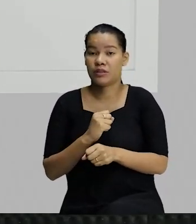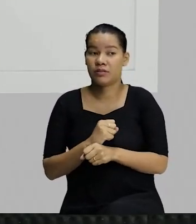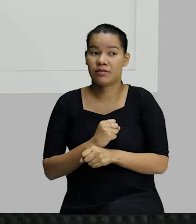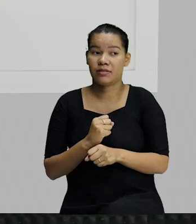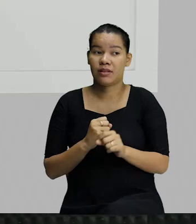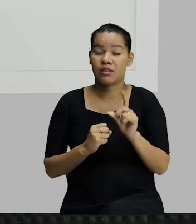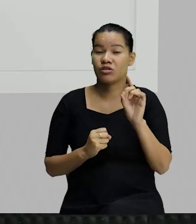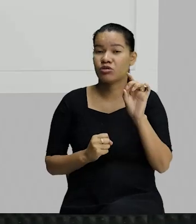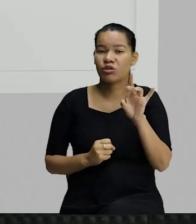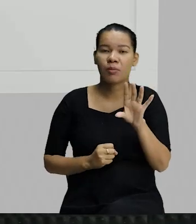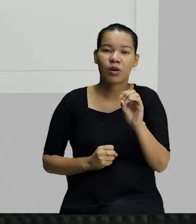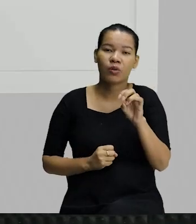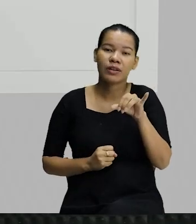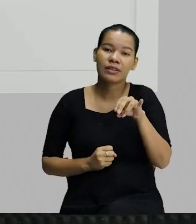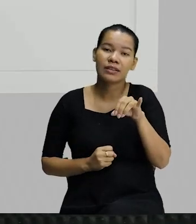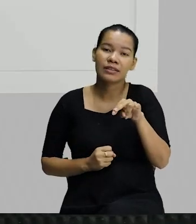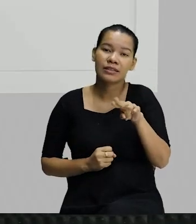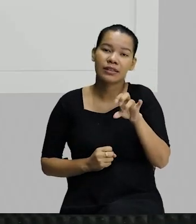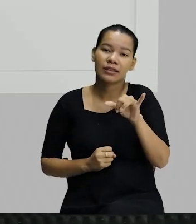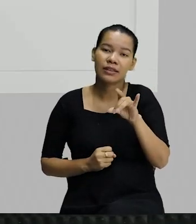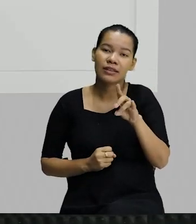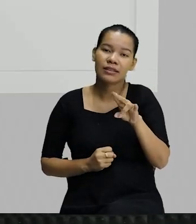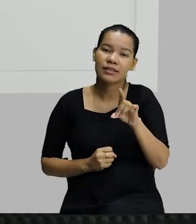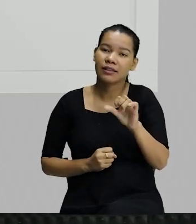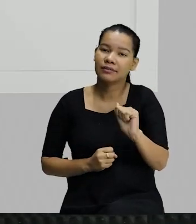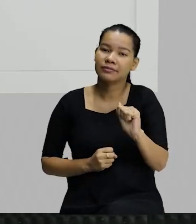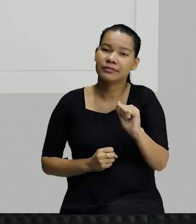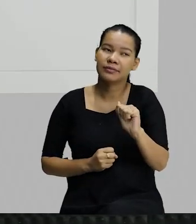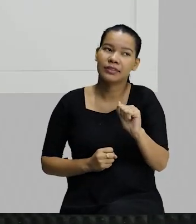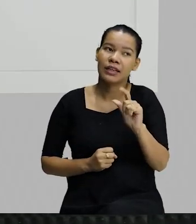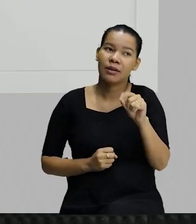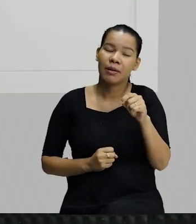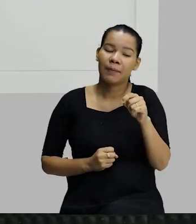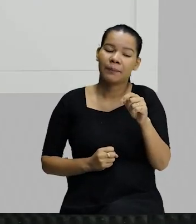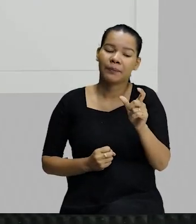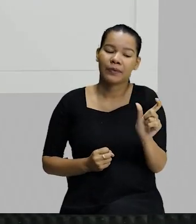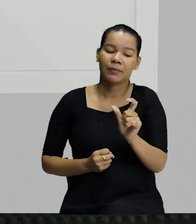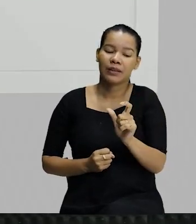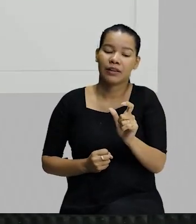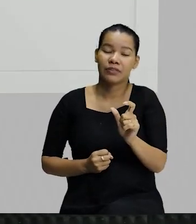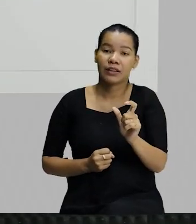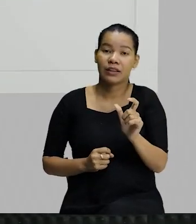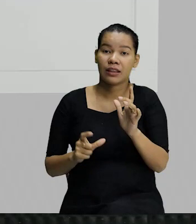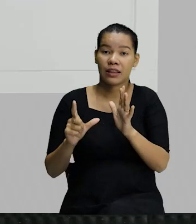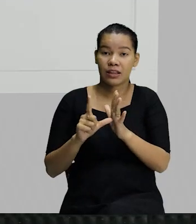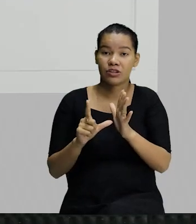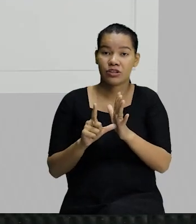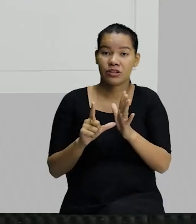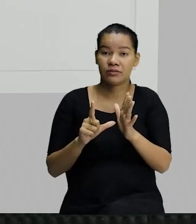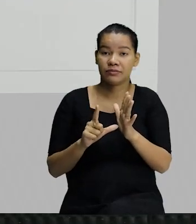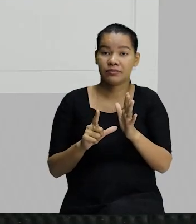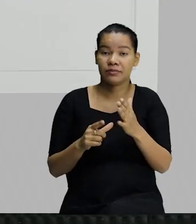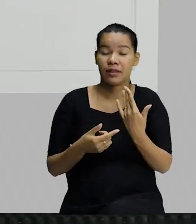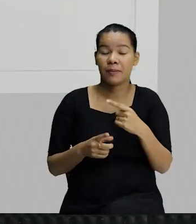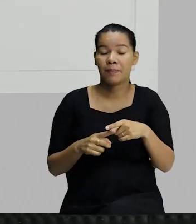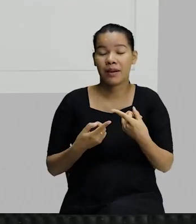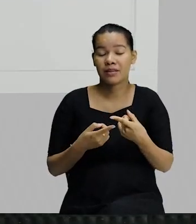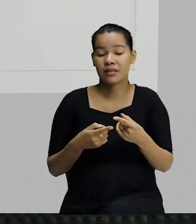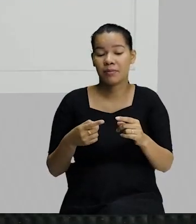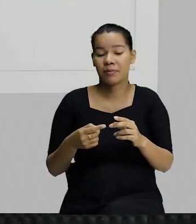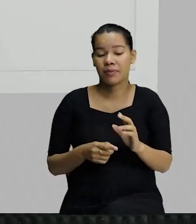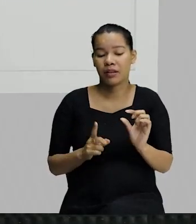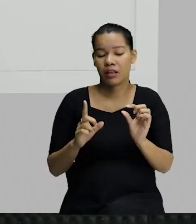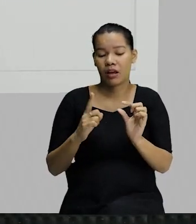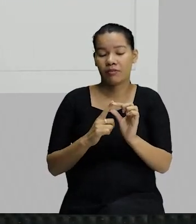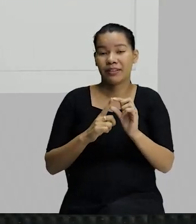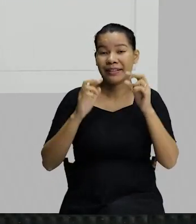palavra aqui, ela é uma palavra latina, obviamente, né? Aí a palavra felicidade em grego é outra coisa. Mas perceba uma coisa tão legal, que quando